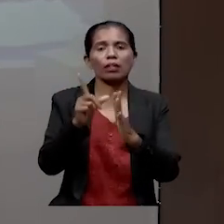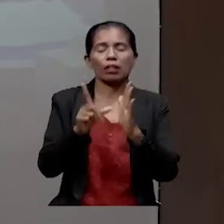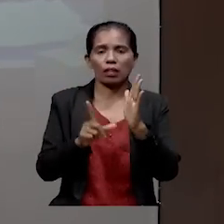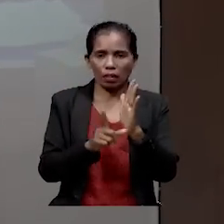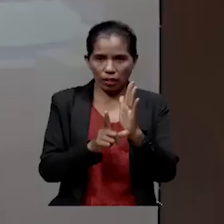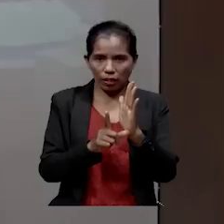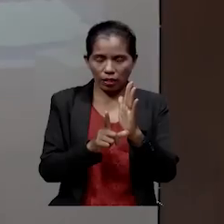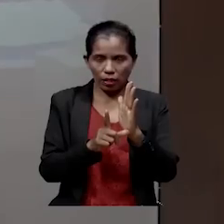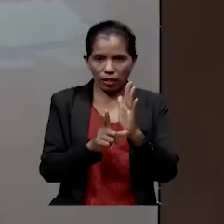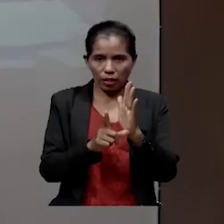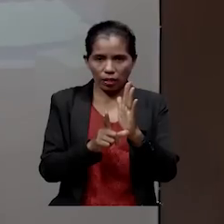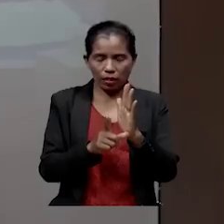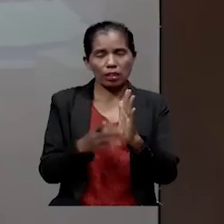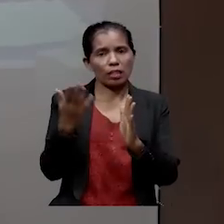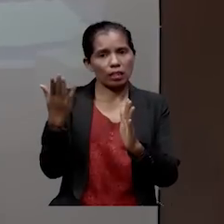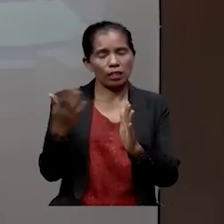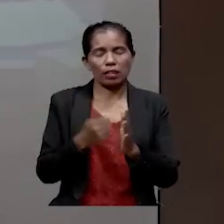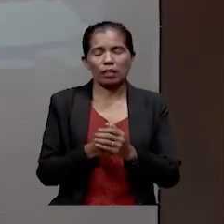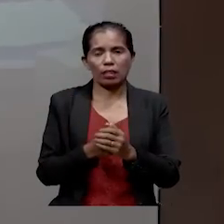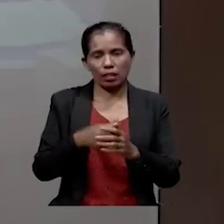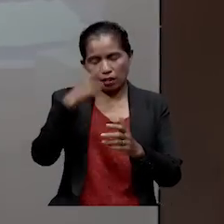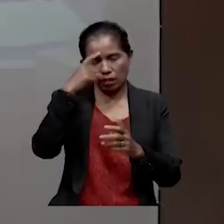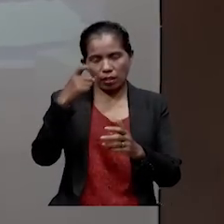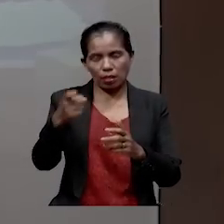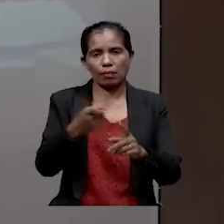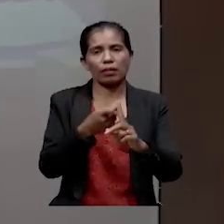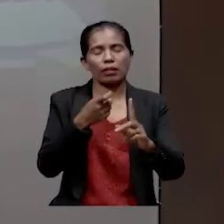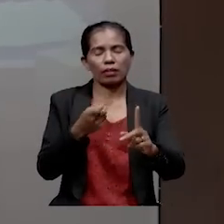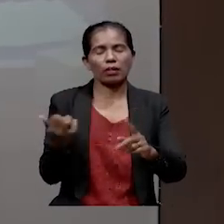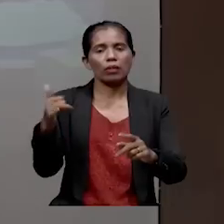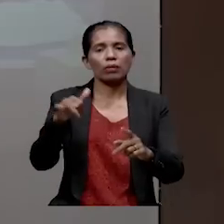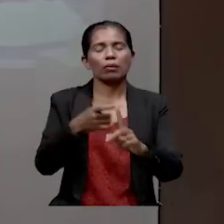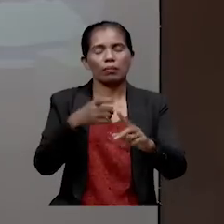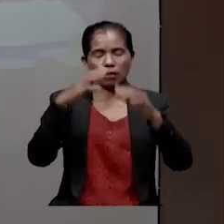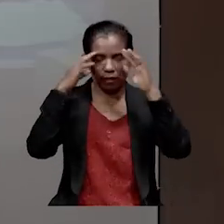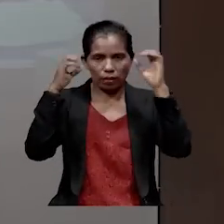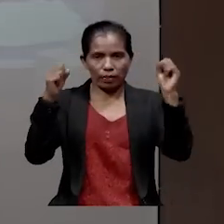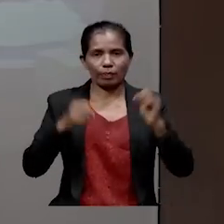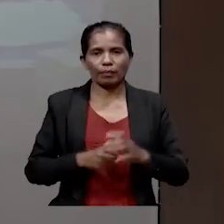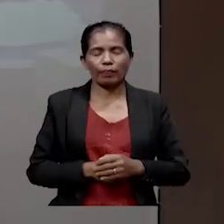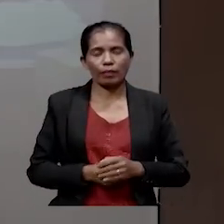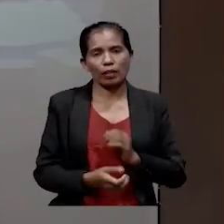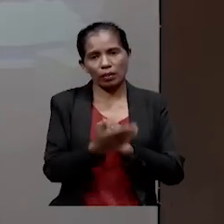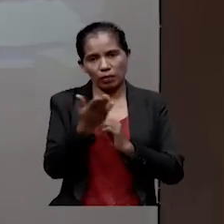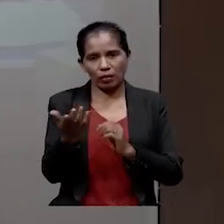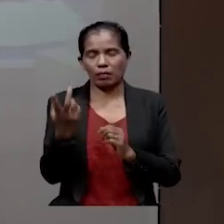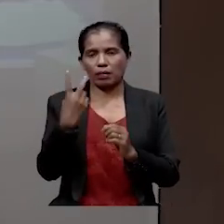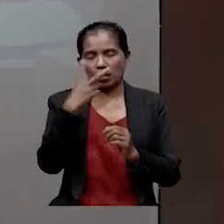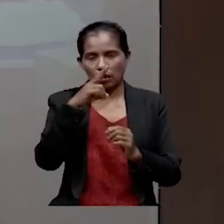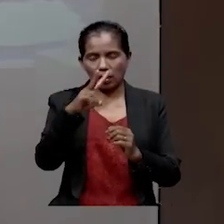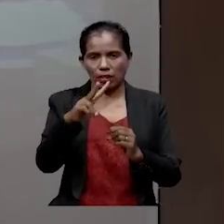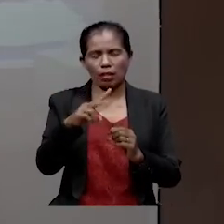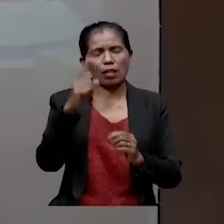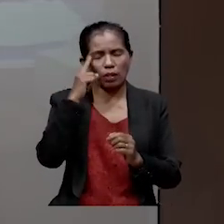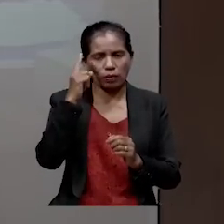DNB restrinse liu tam poder sira fosse presidente da república. Tuirita bot nia